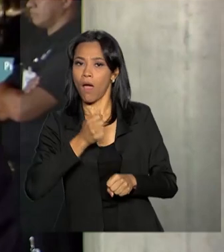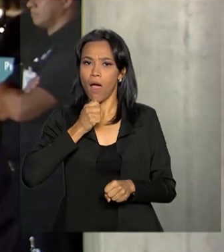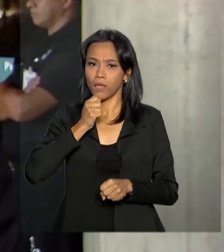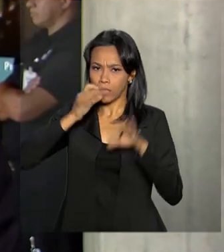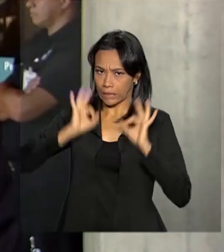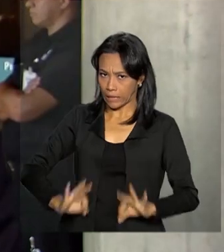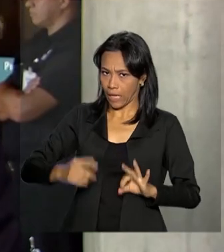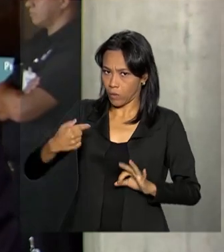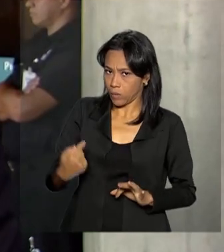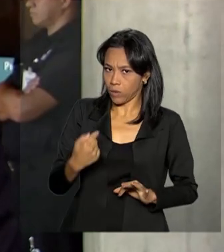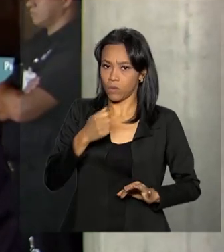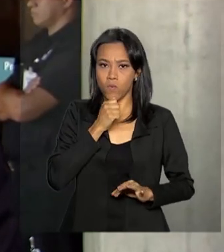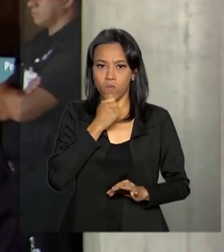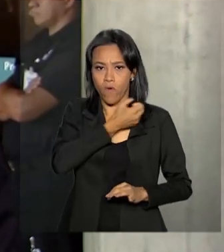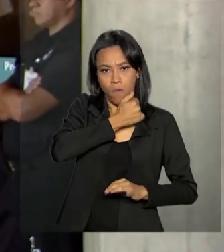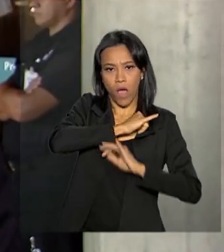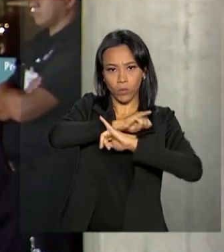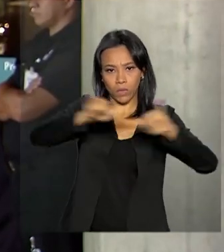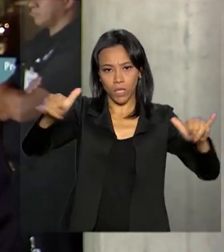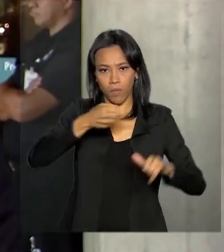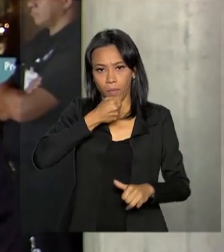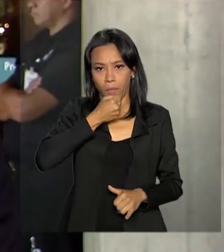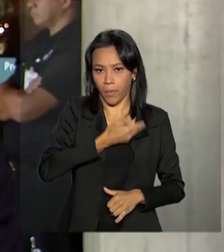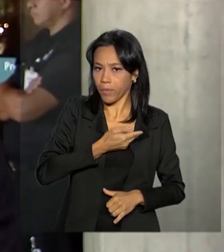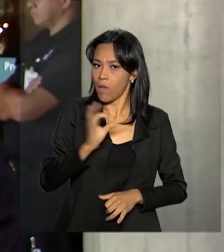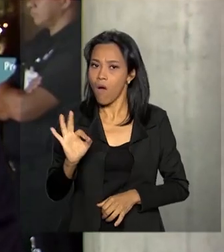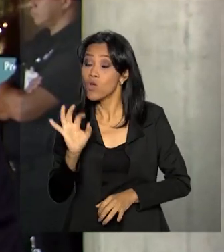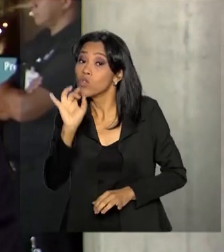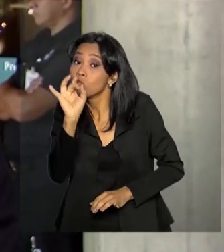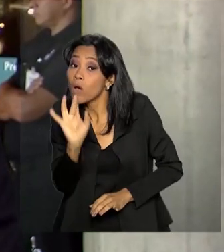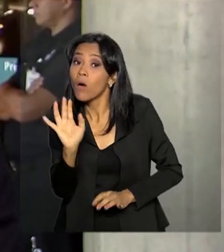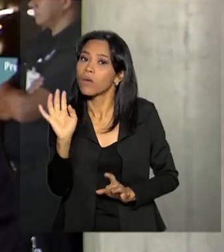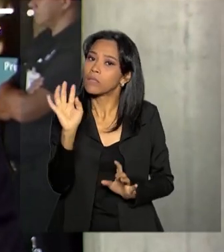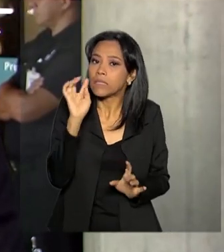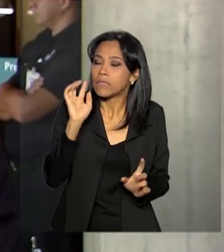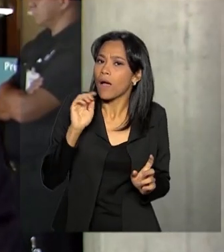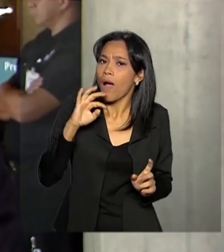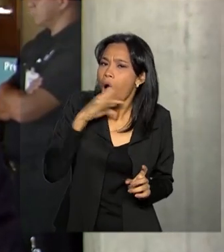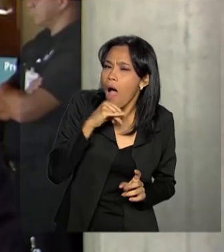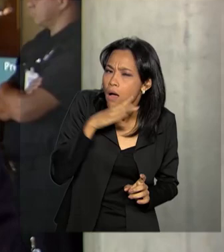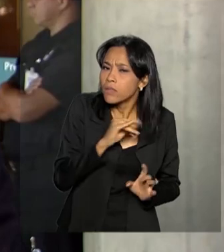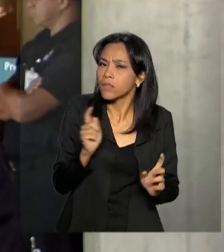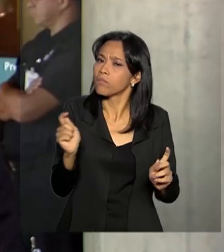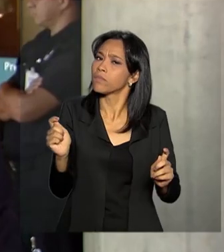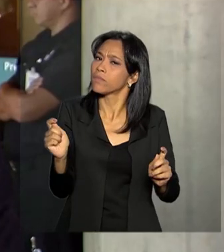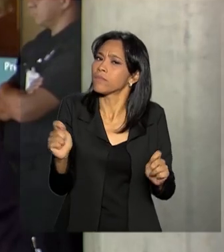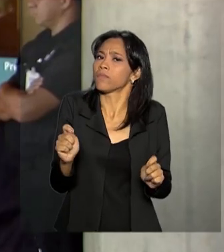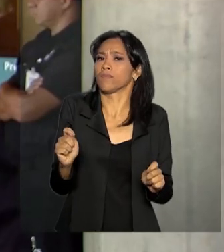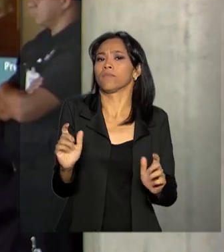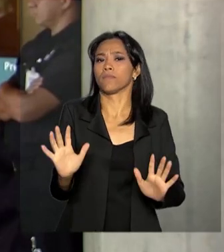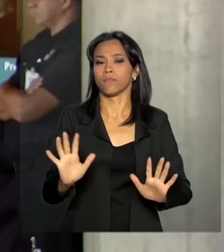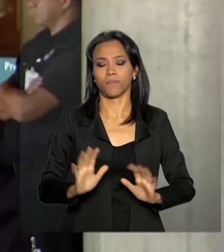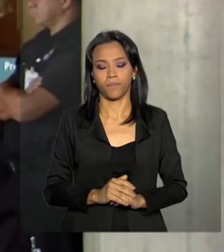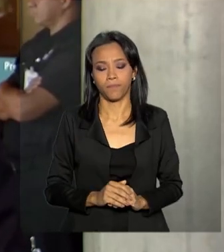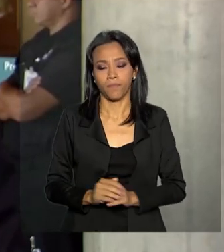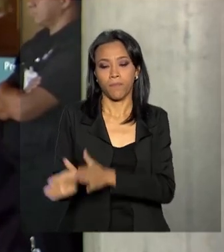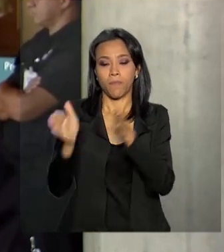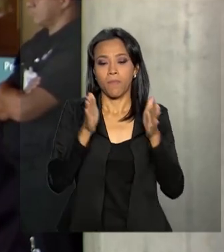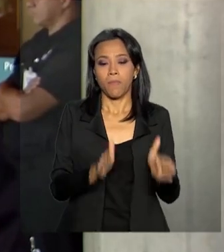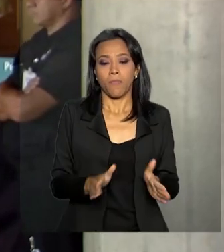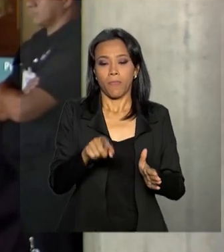confirmado pelo porta-voz da Presidência da República. É apenas uma possibilidade. O presidente segue